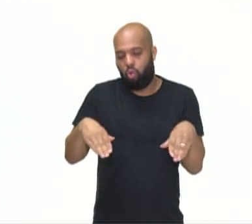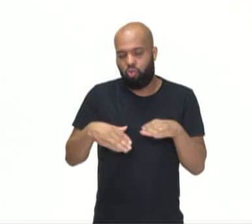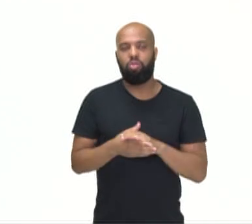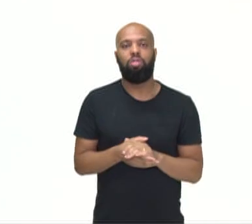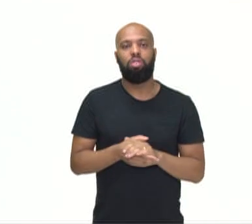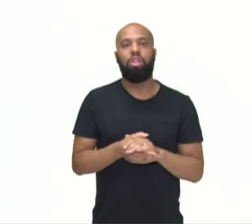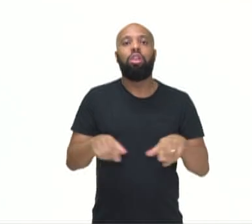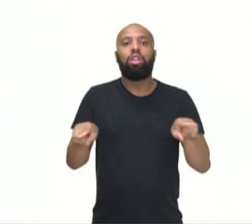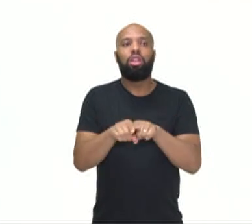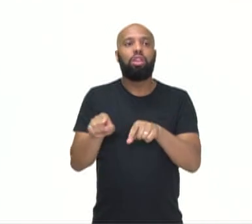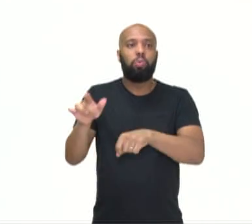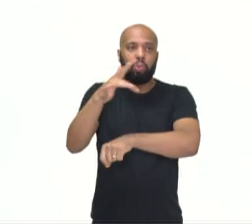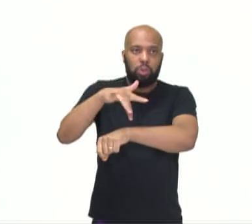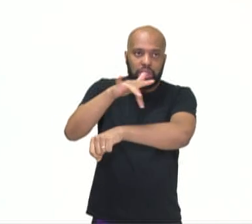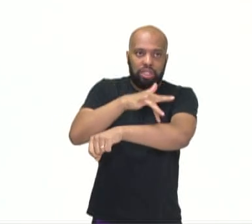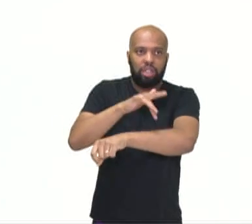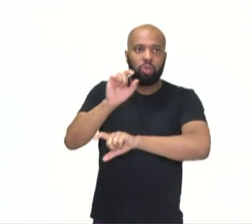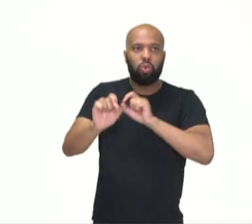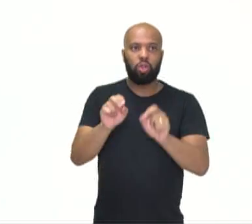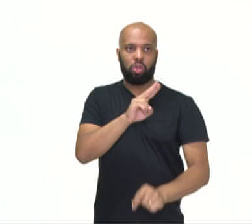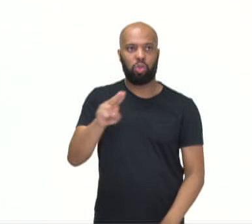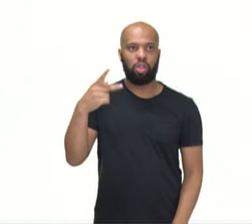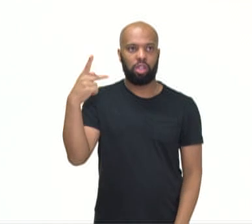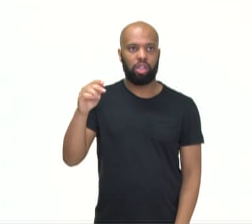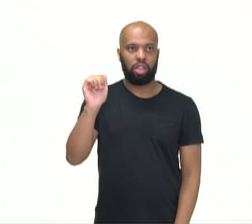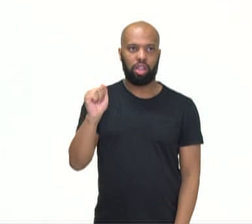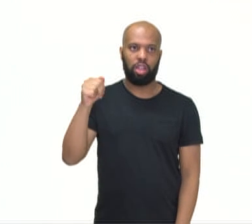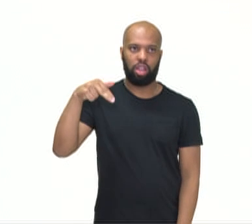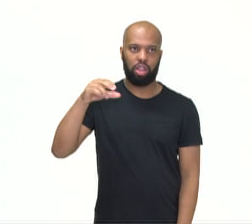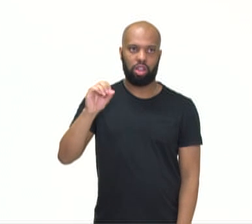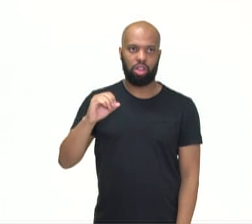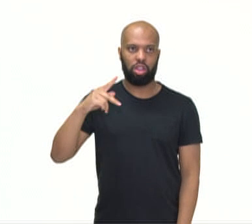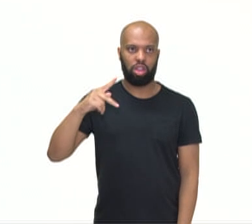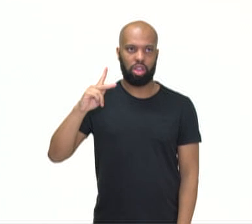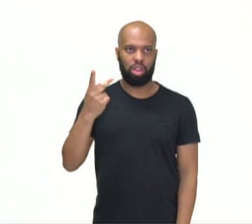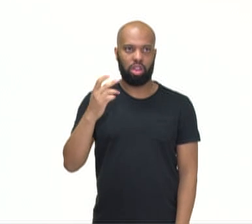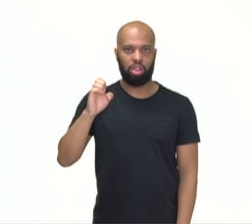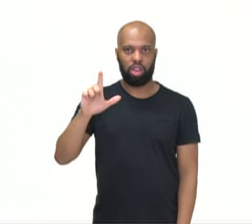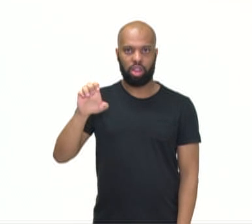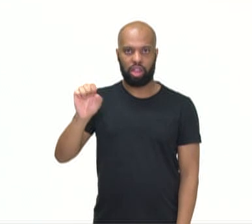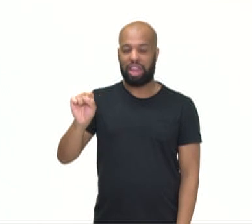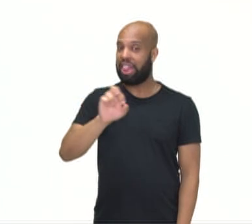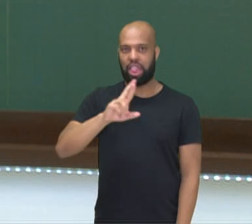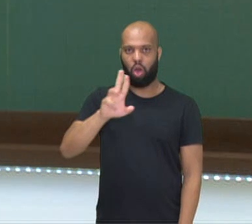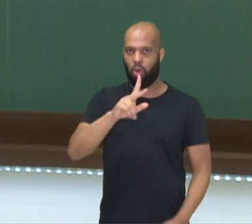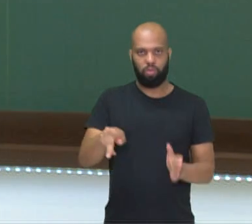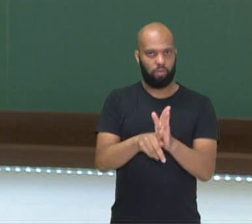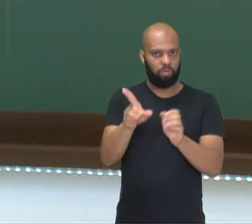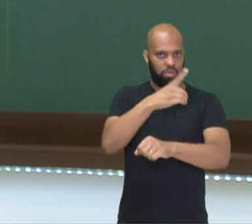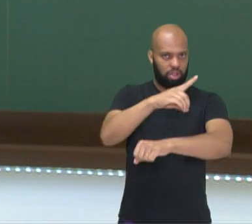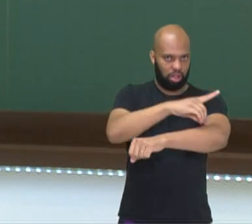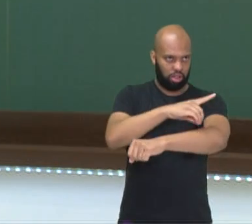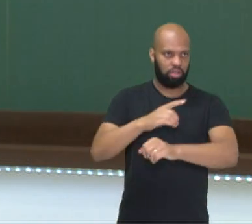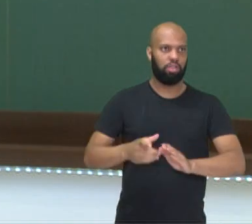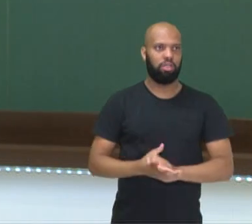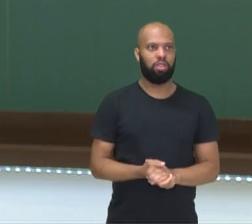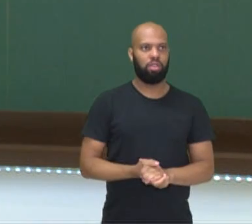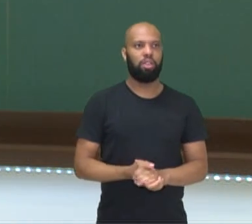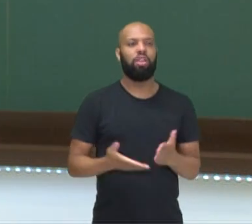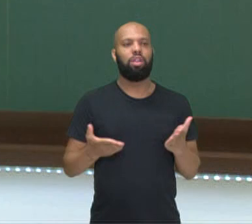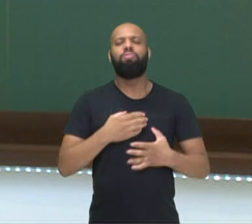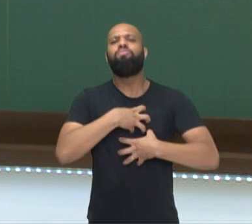mosquito relacionado, envolvido, é o Anopheles. Não confundir, não é o Aedes aegypti.